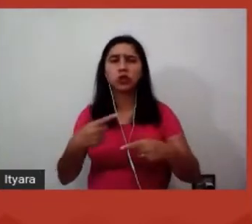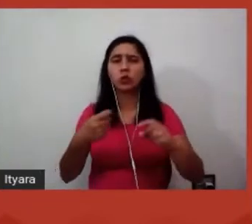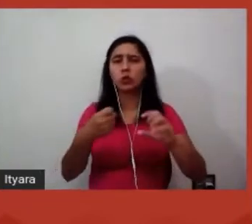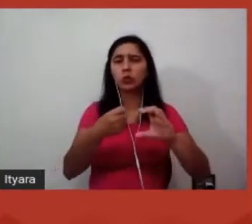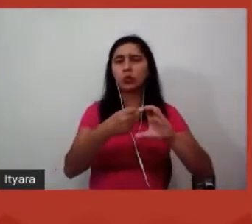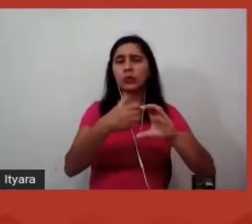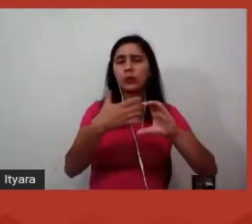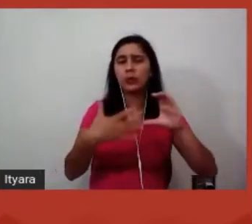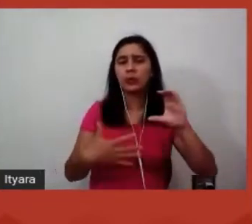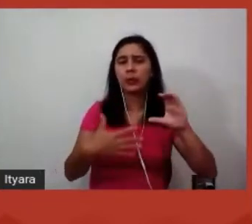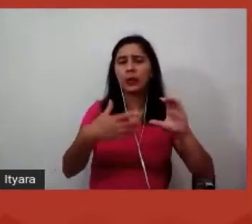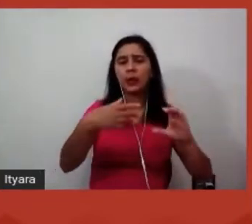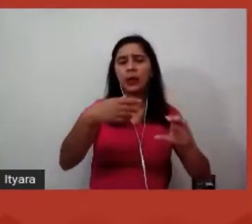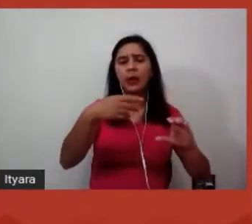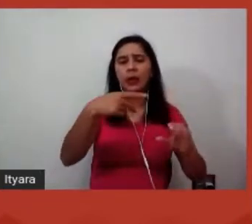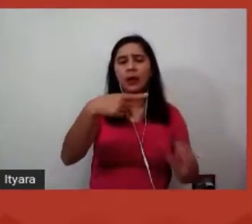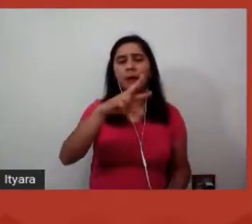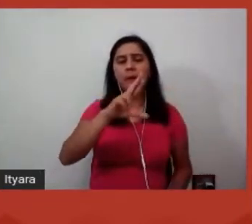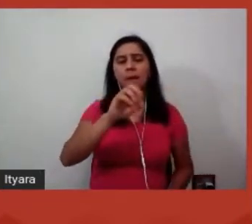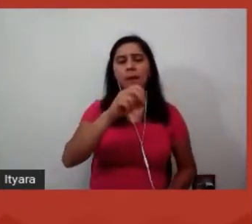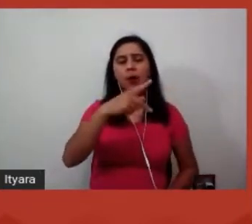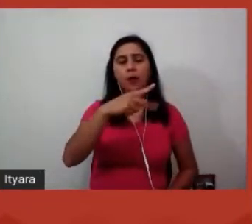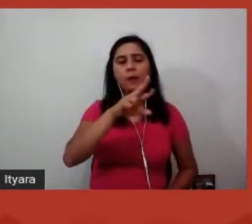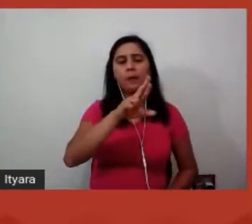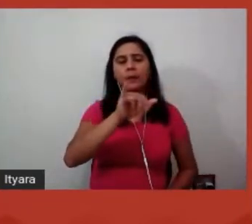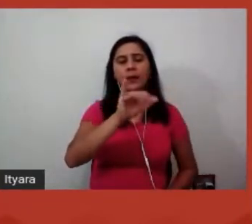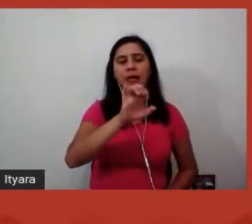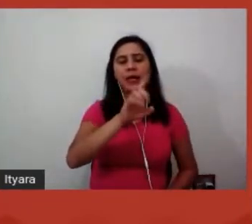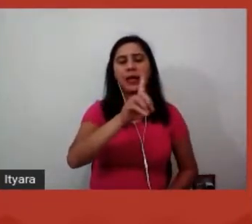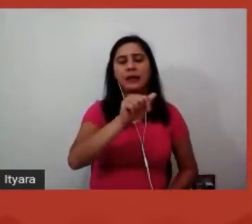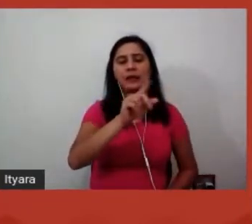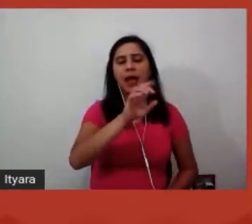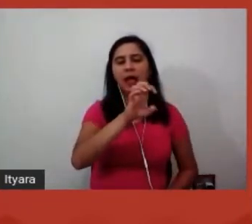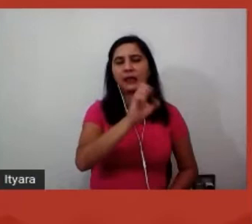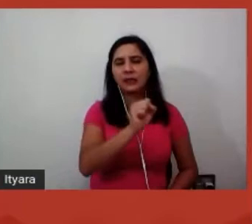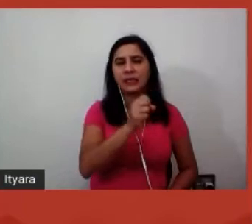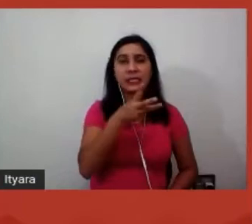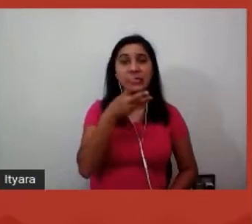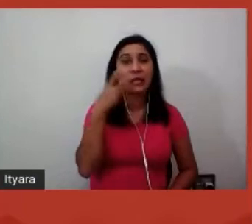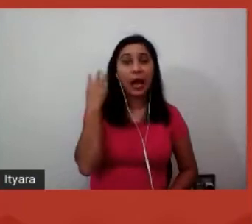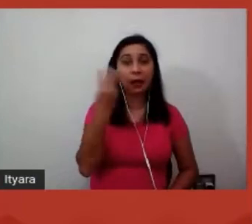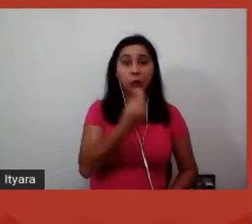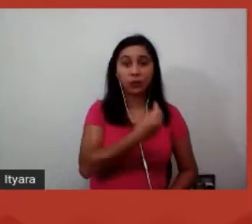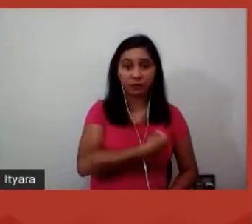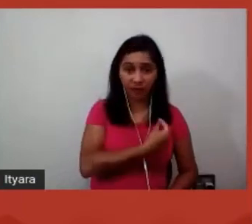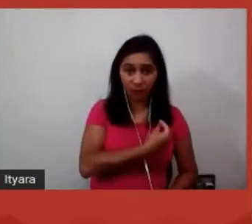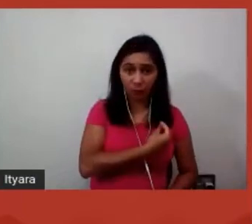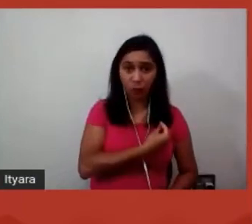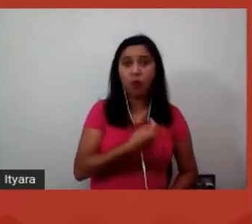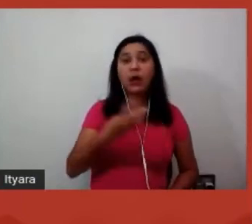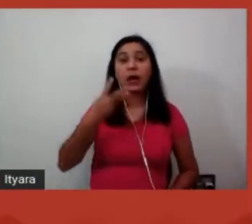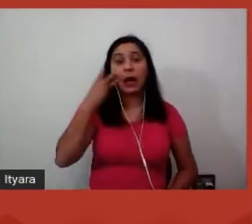propriedades de gatos vivos. Ah, não, foi a Denise que falou isso. Gatos vivos ou não, né?